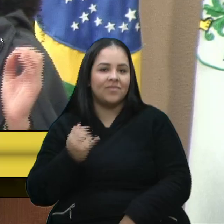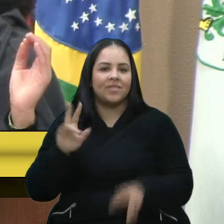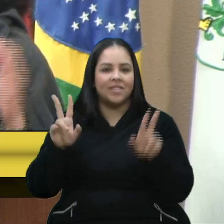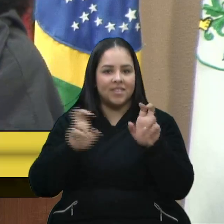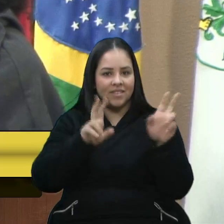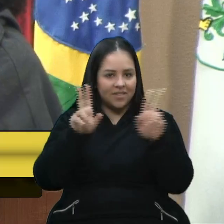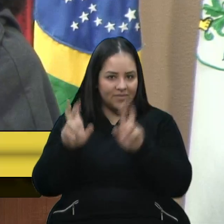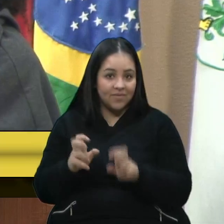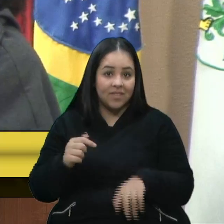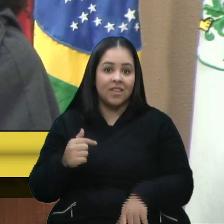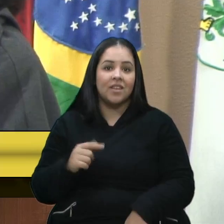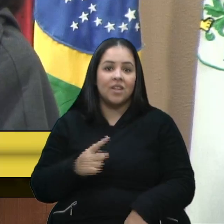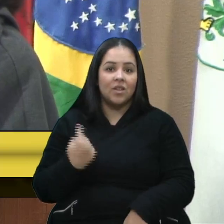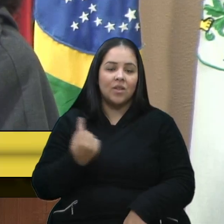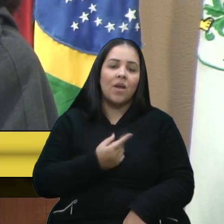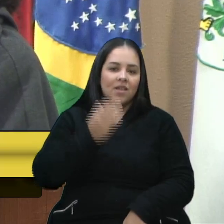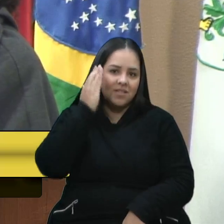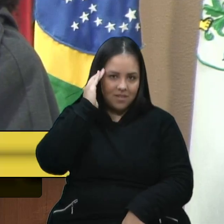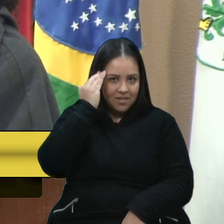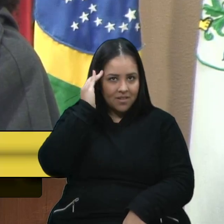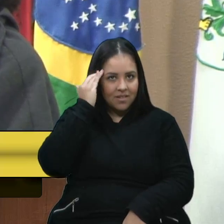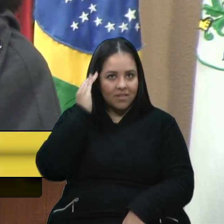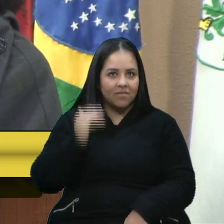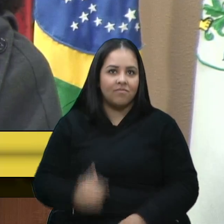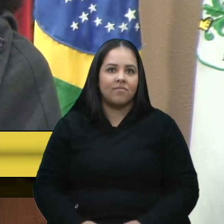Então, entendendo que, infelizmente...